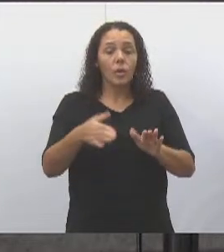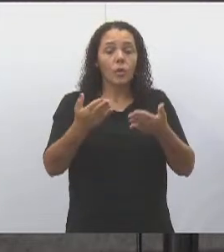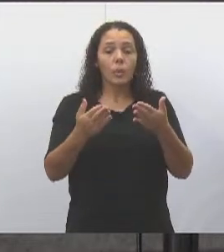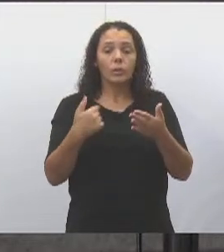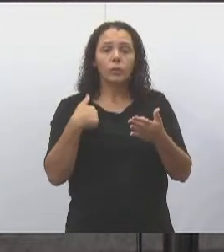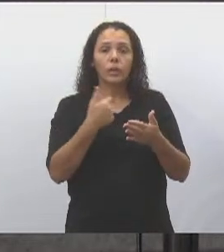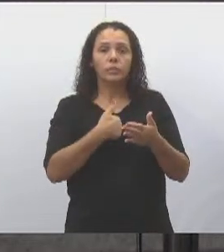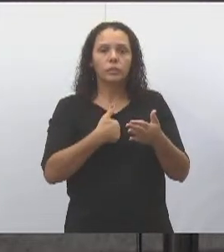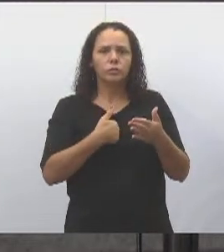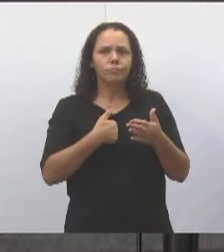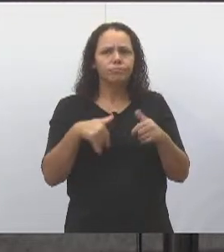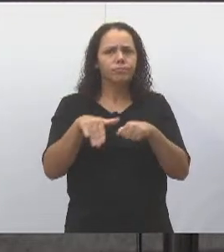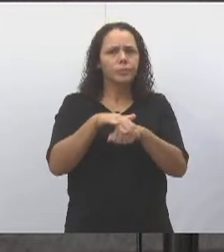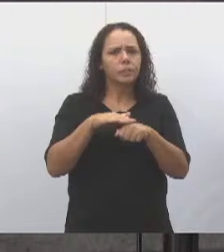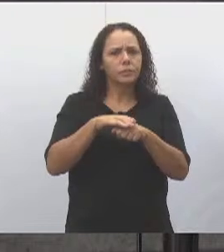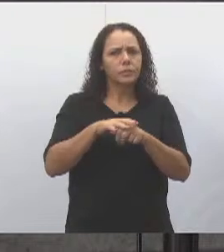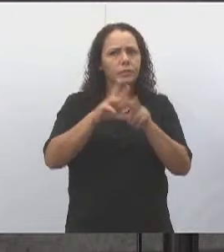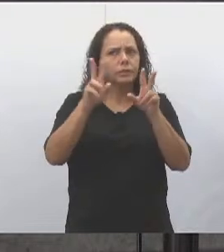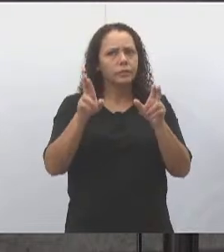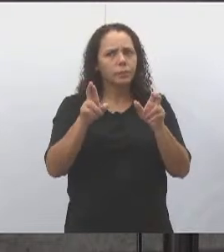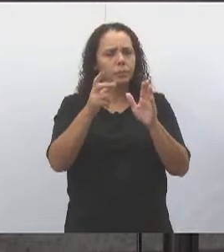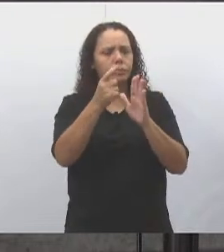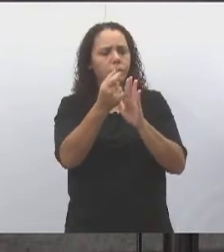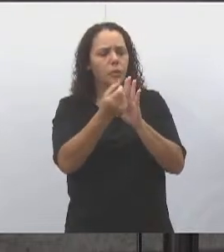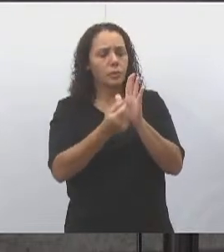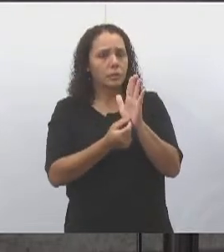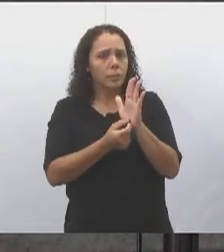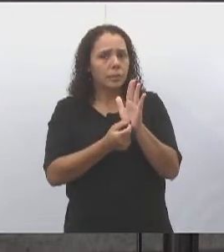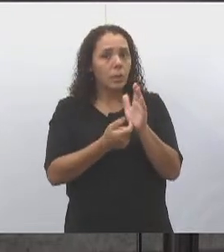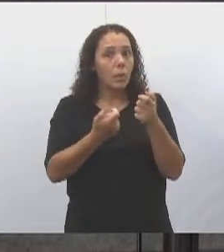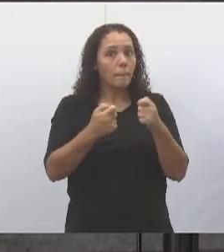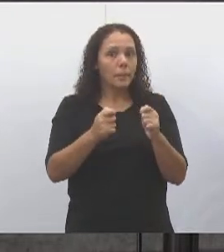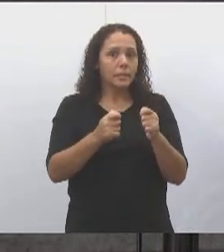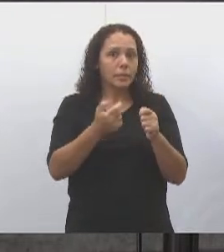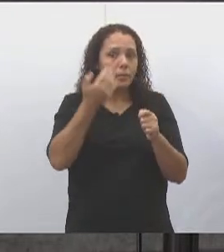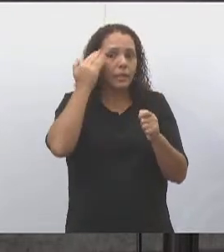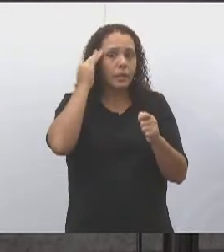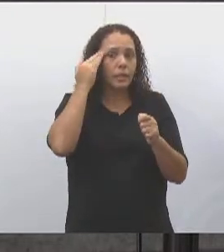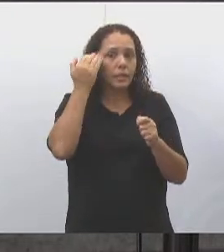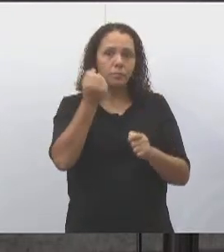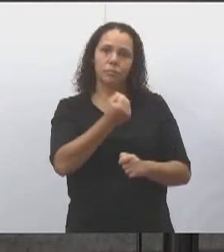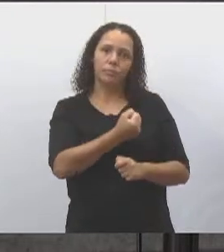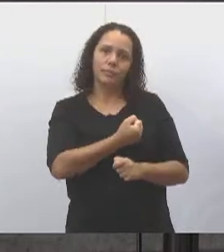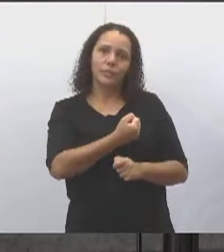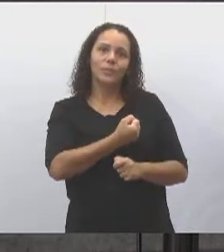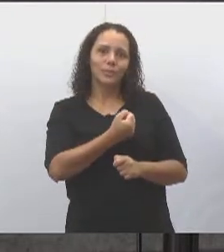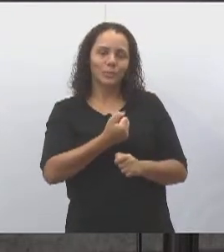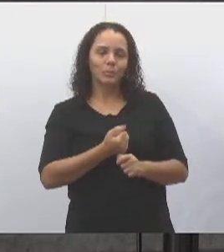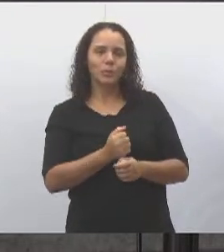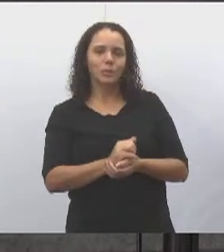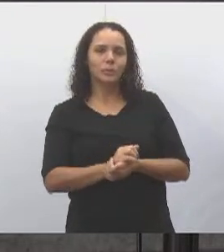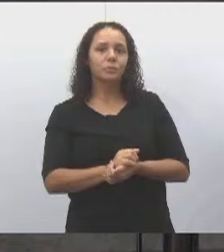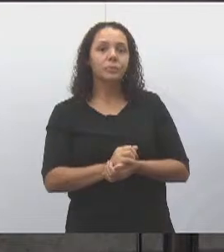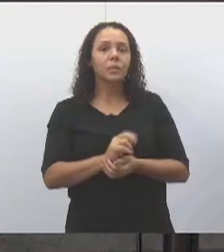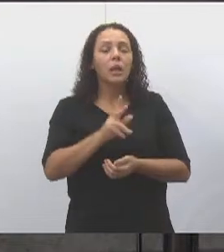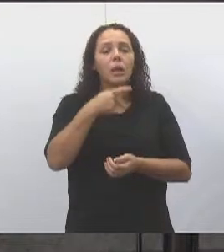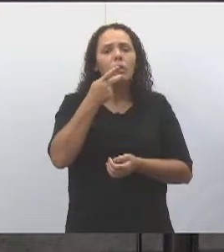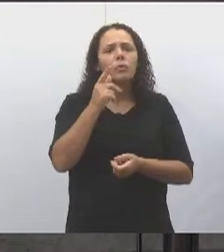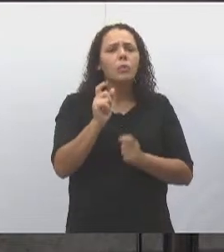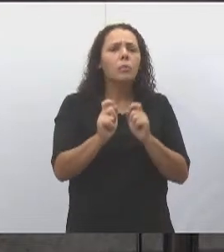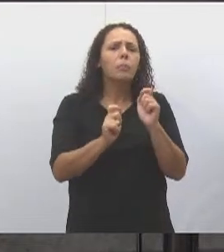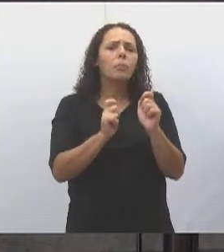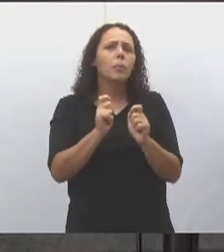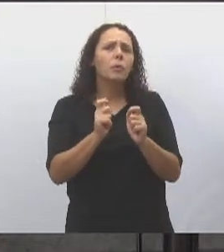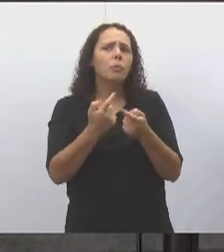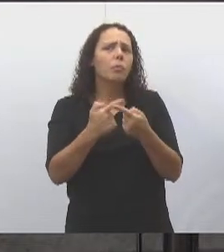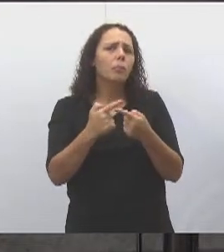orçamento, a gente tem que lidar com números. Falo isso por quê?